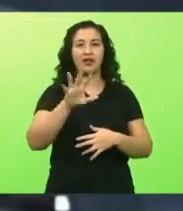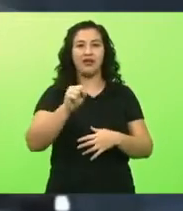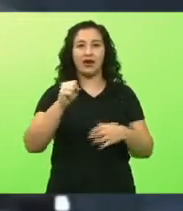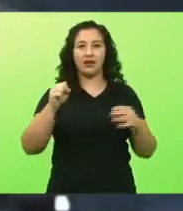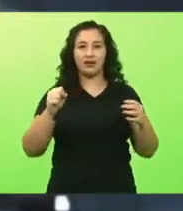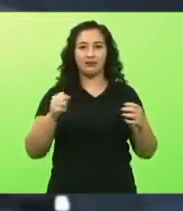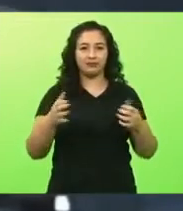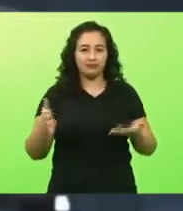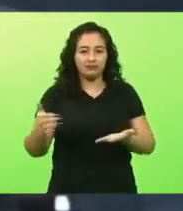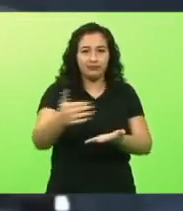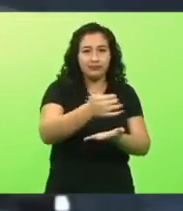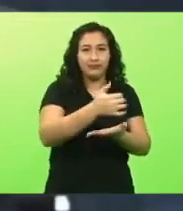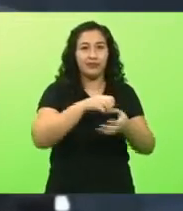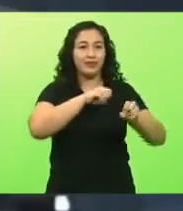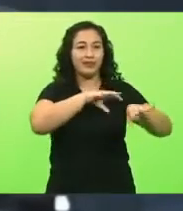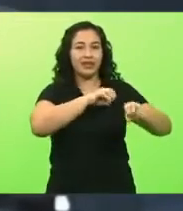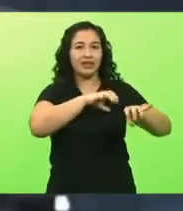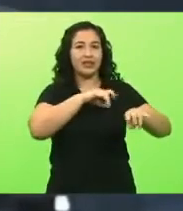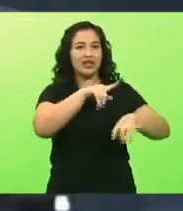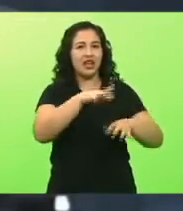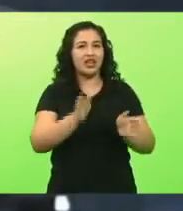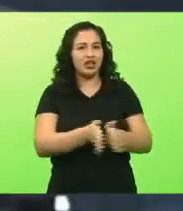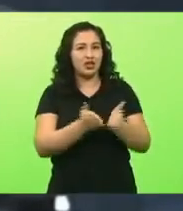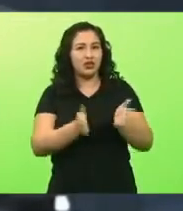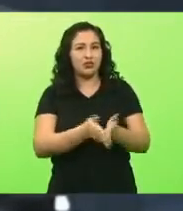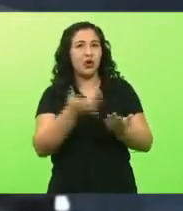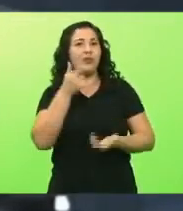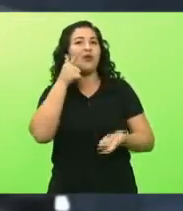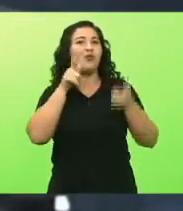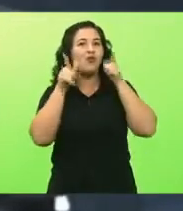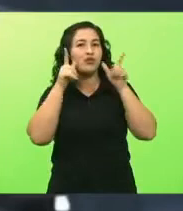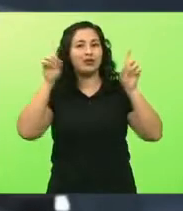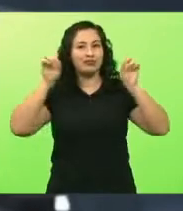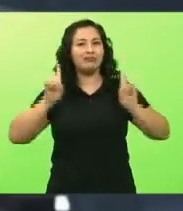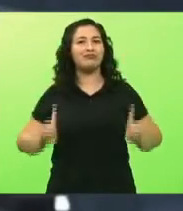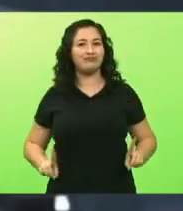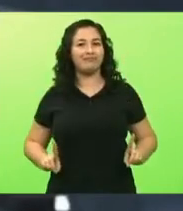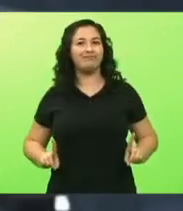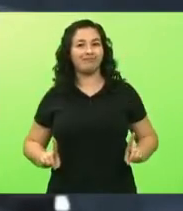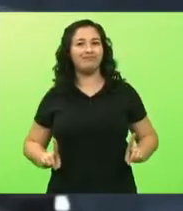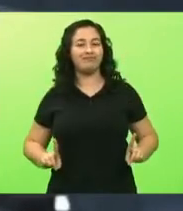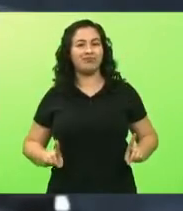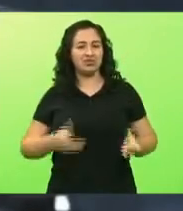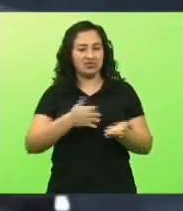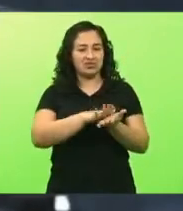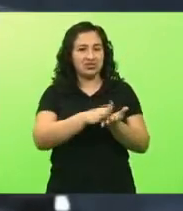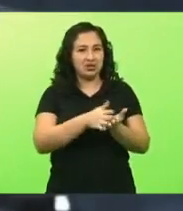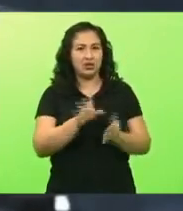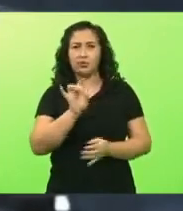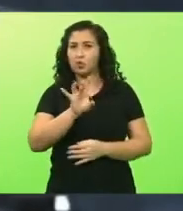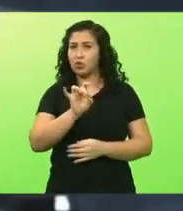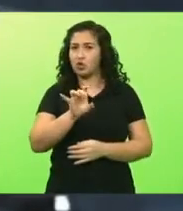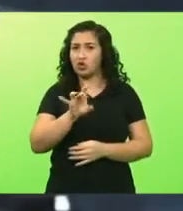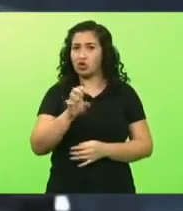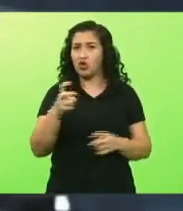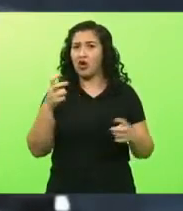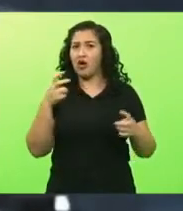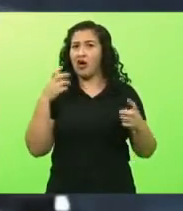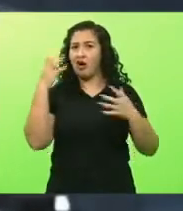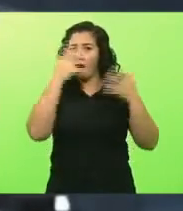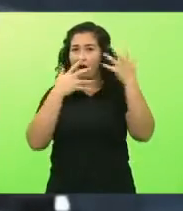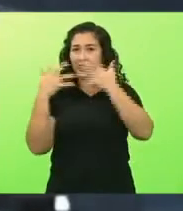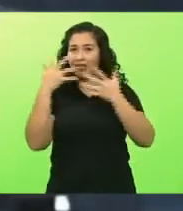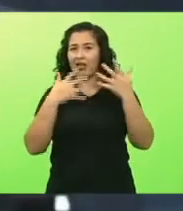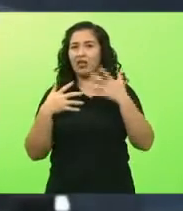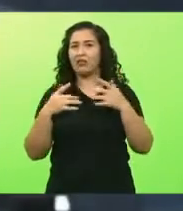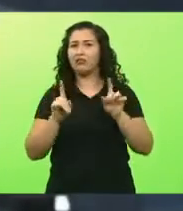aos sem-trapos, conquistar os direitos. Não foi apenas um samba-enredo cantado na avenida. Foi um